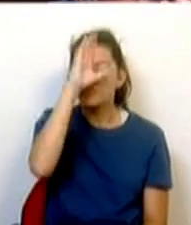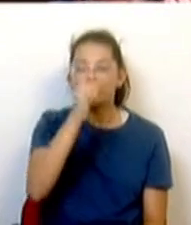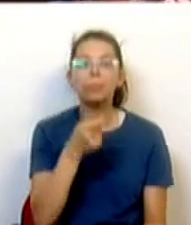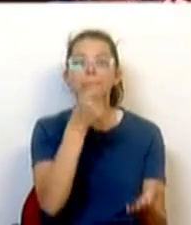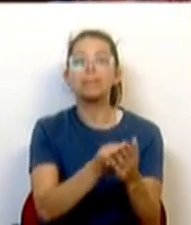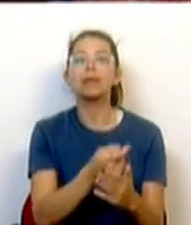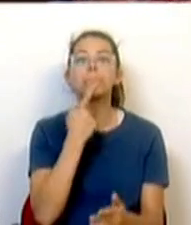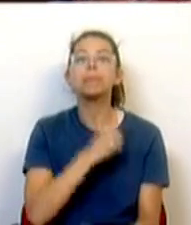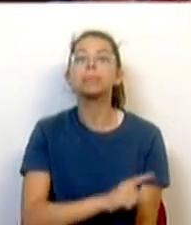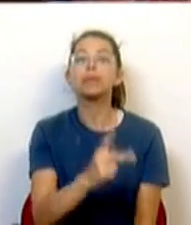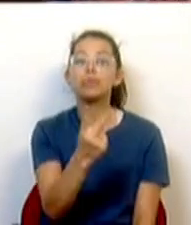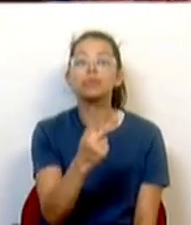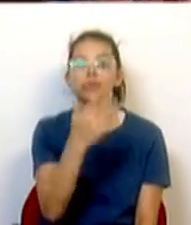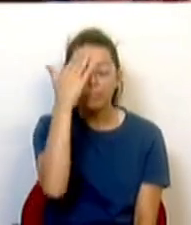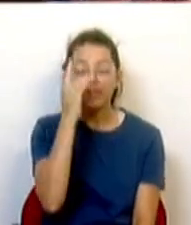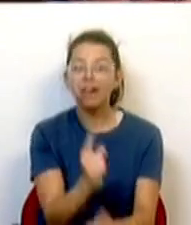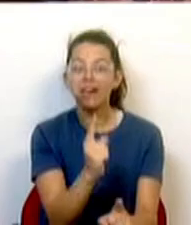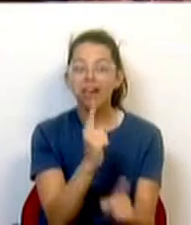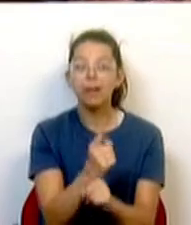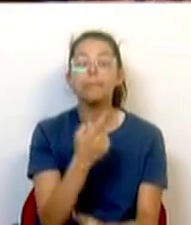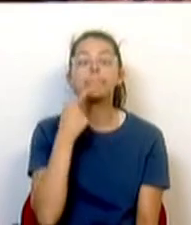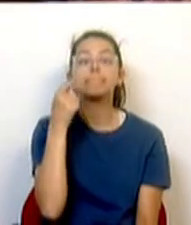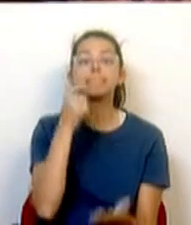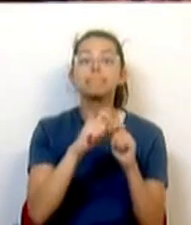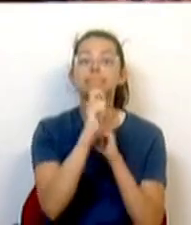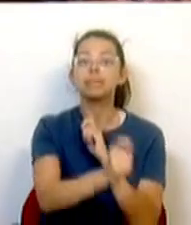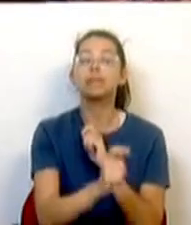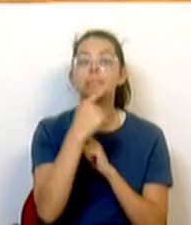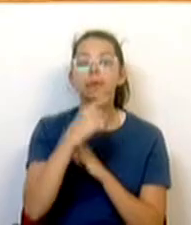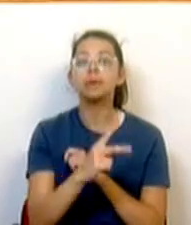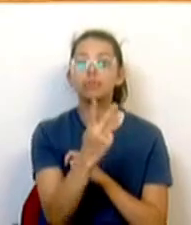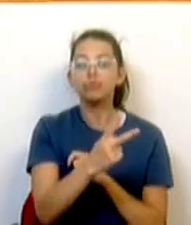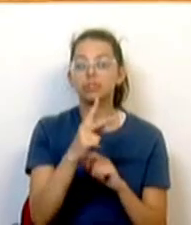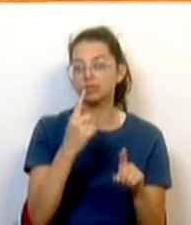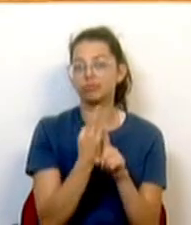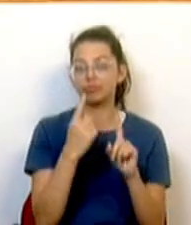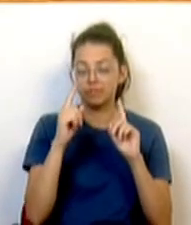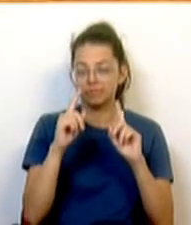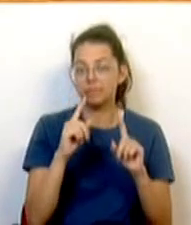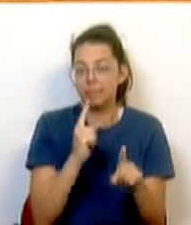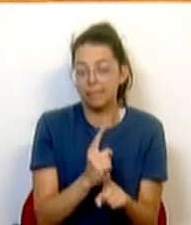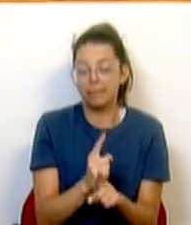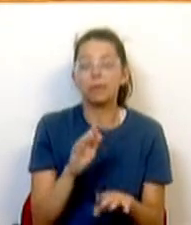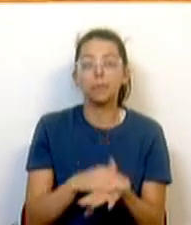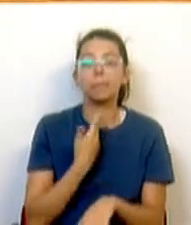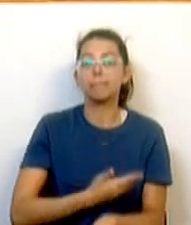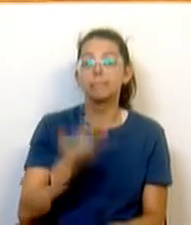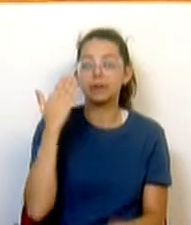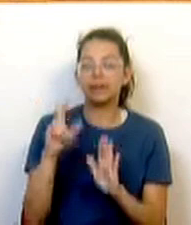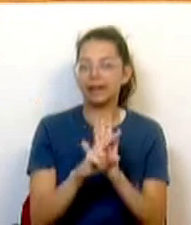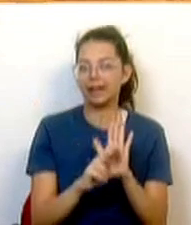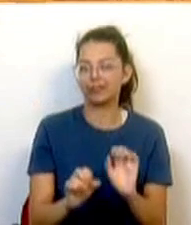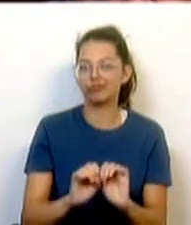vezes as mesmas competências e que pague duas vezes as mesmas questões. Porque, como foi sempre no passado, as regras são